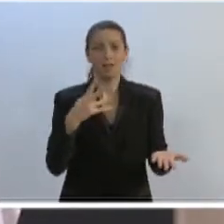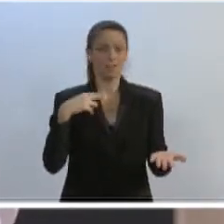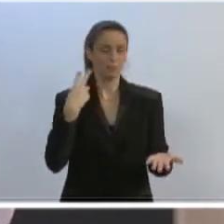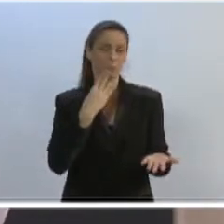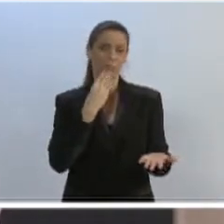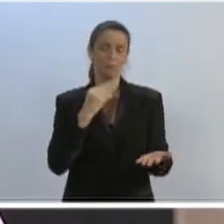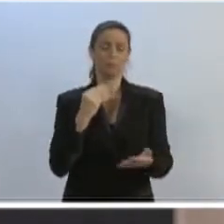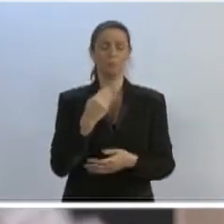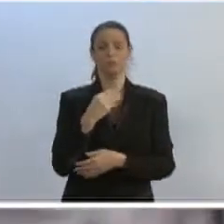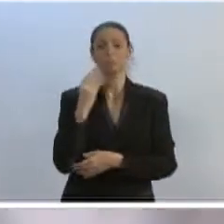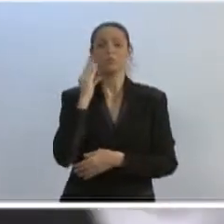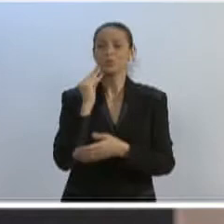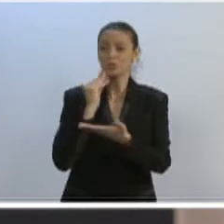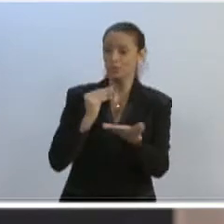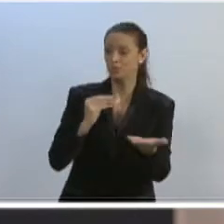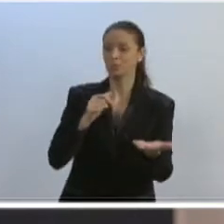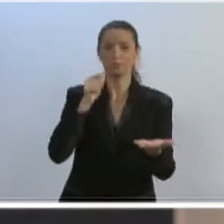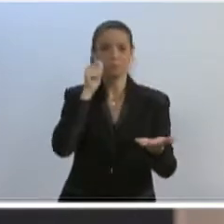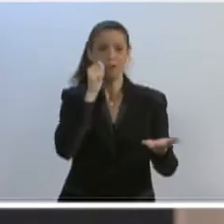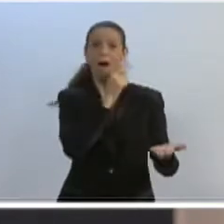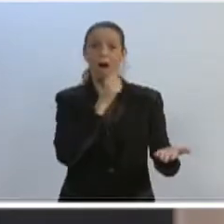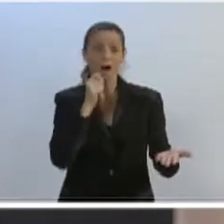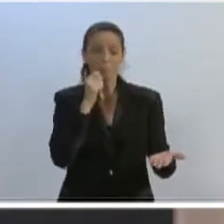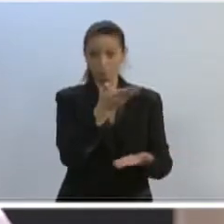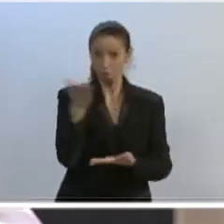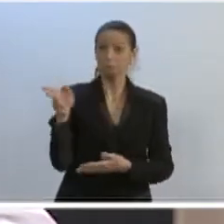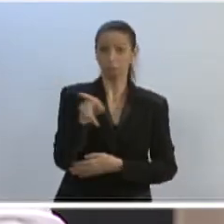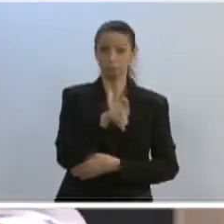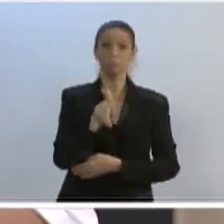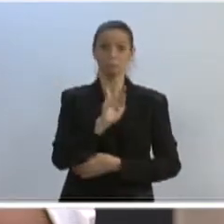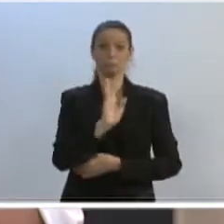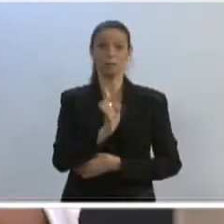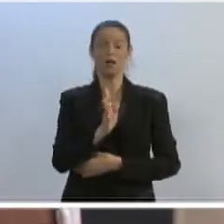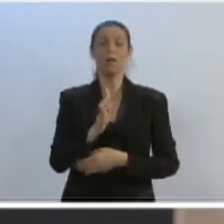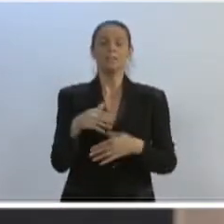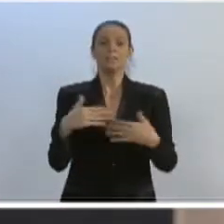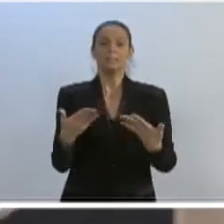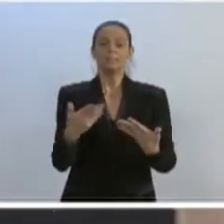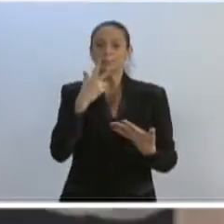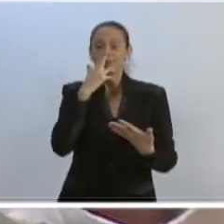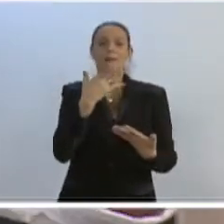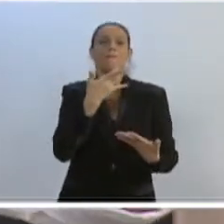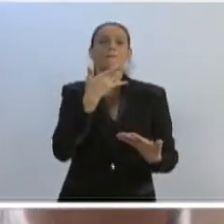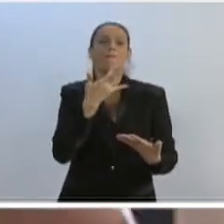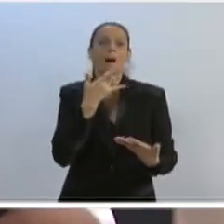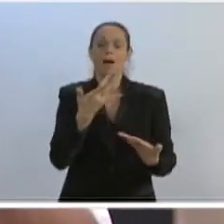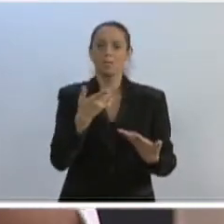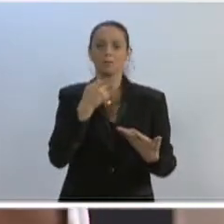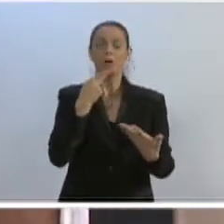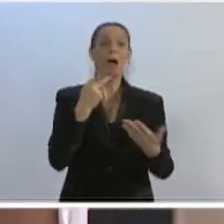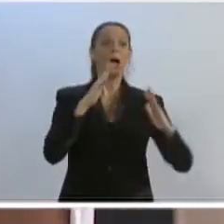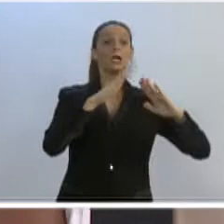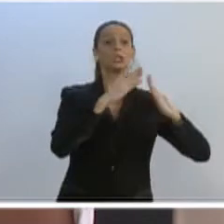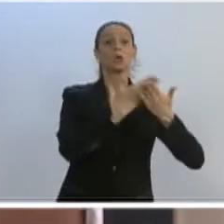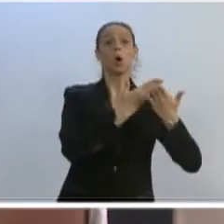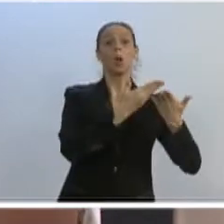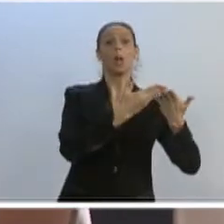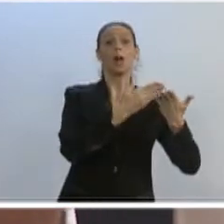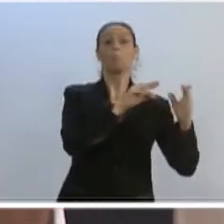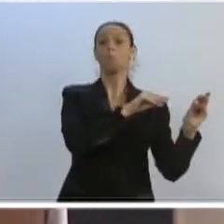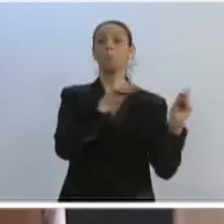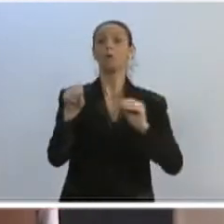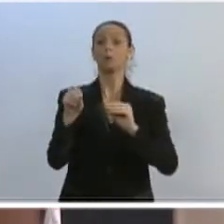gilson credor alba vocês são professores é falar vamos trocar mas existe um sentimento